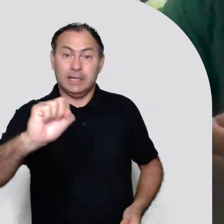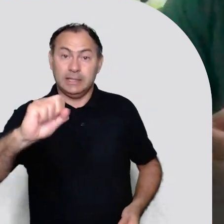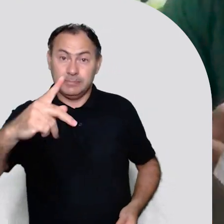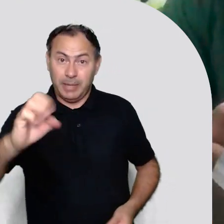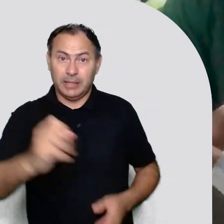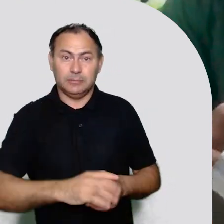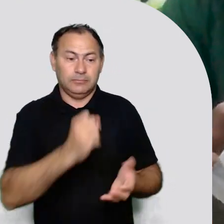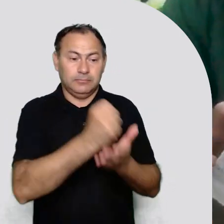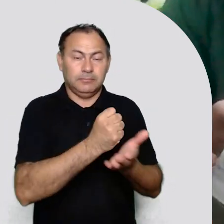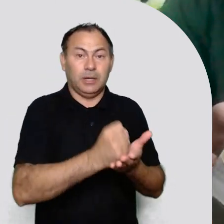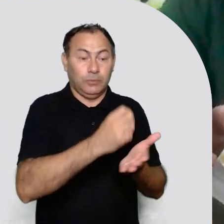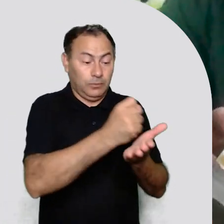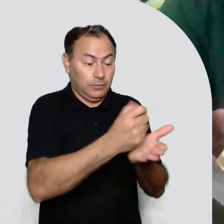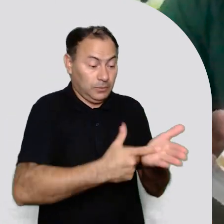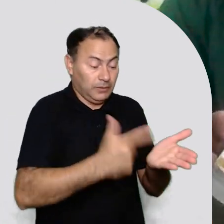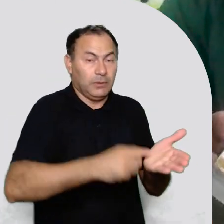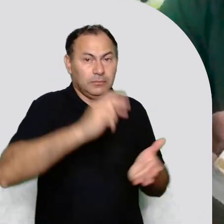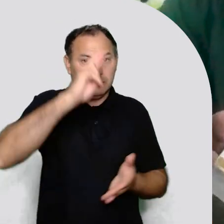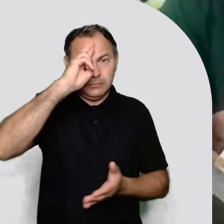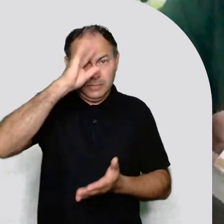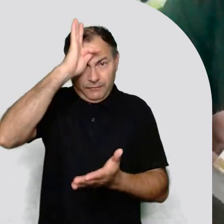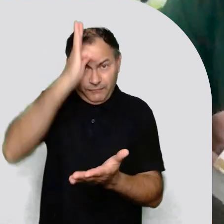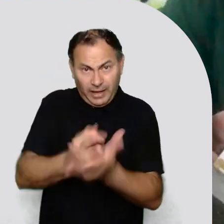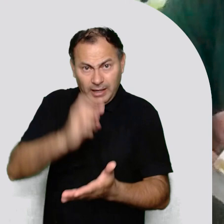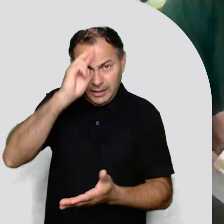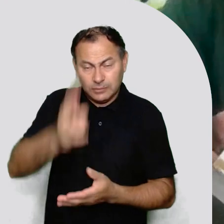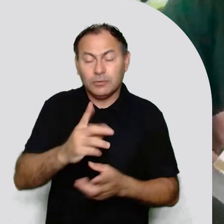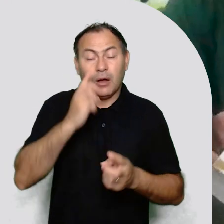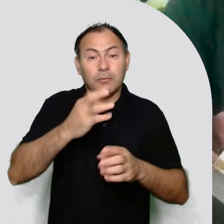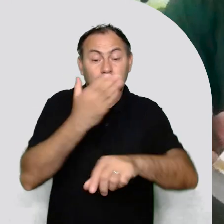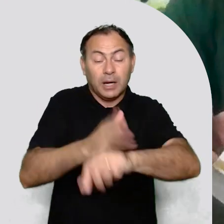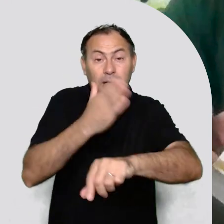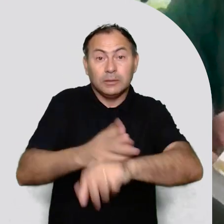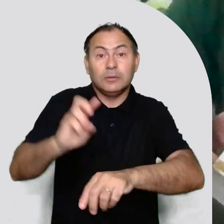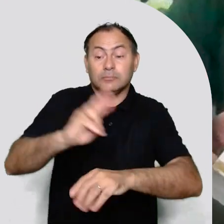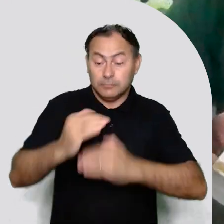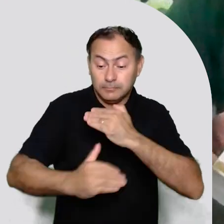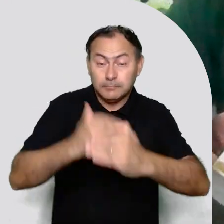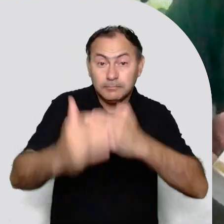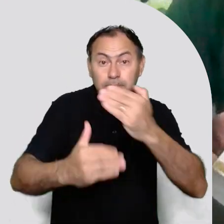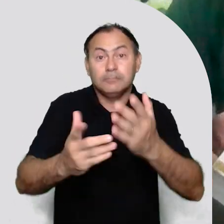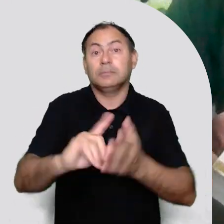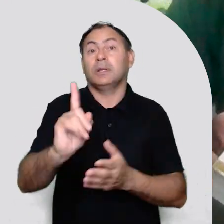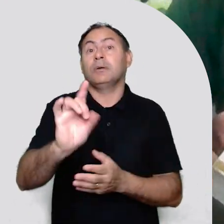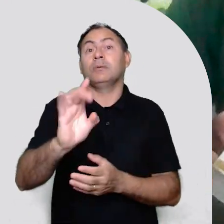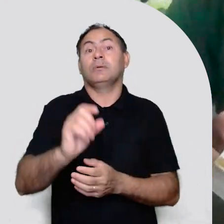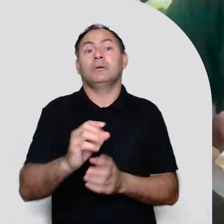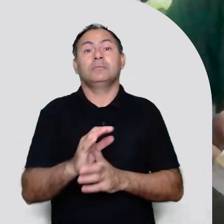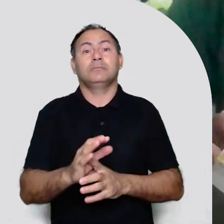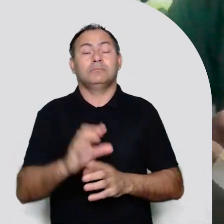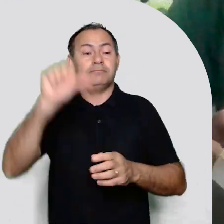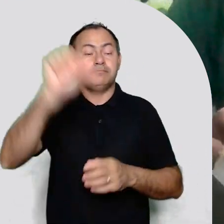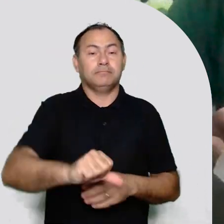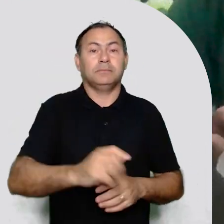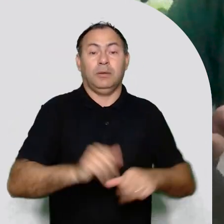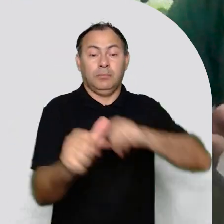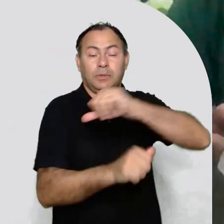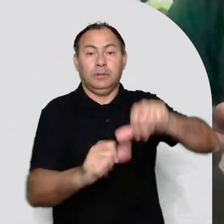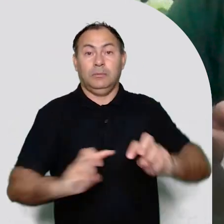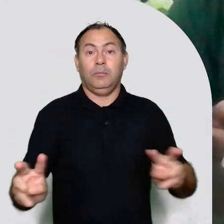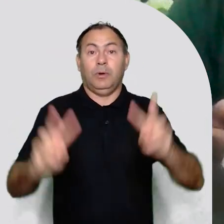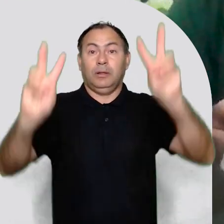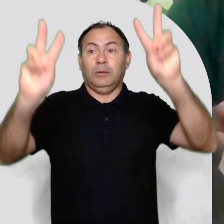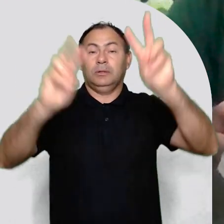economias mais, entre aspas, fracas, é o termo utilizado, mais subdesenvolvidas, né, não sofram prejuízo injusto com a mudança